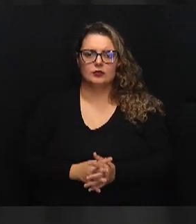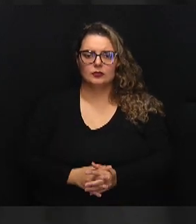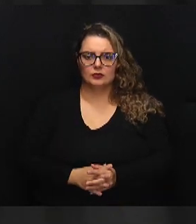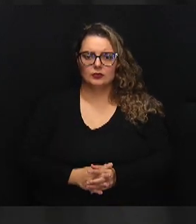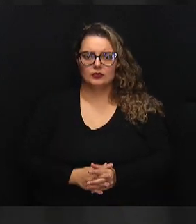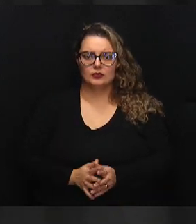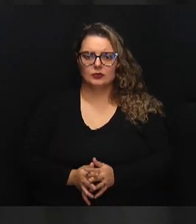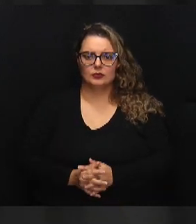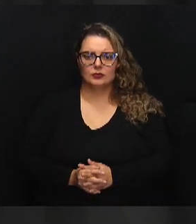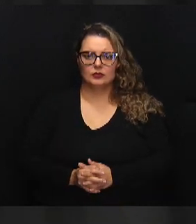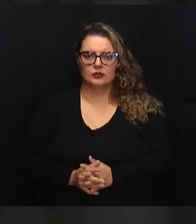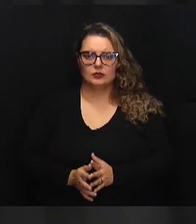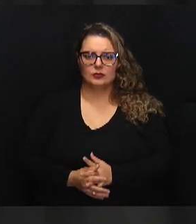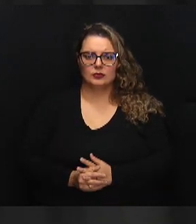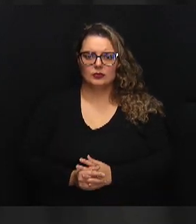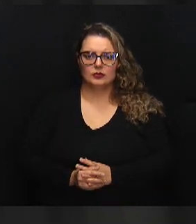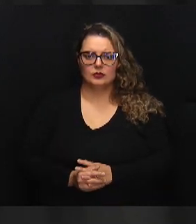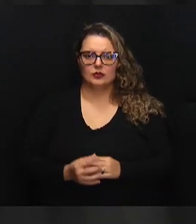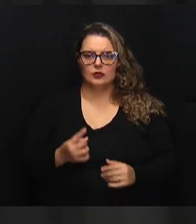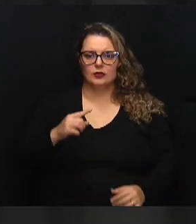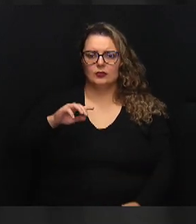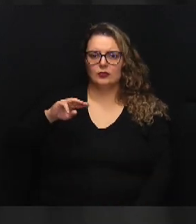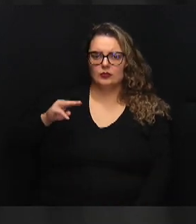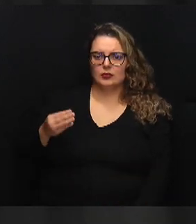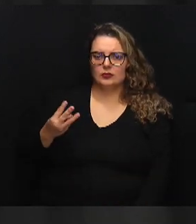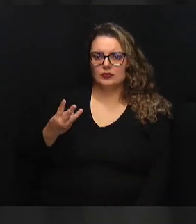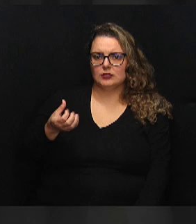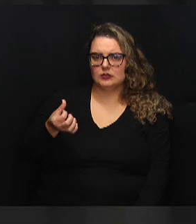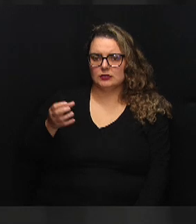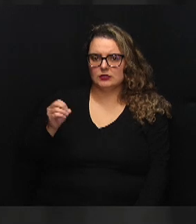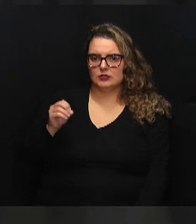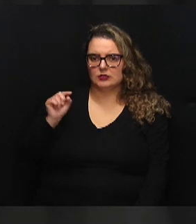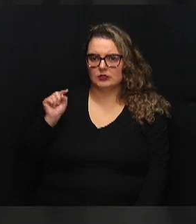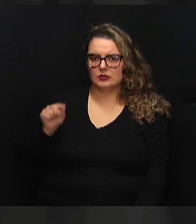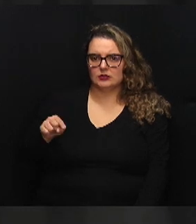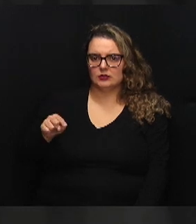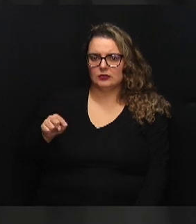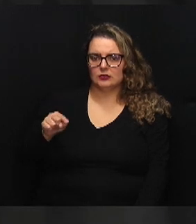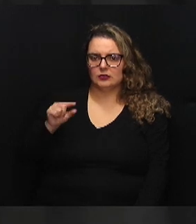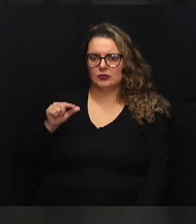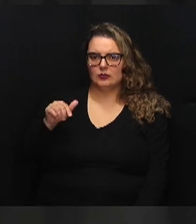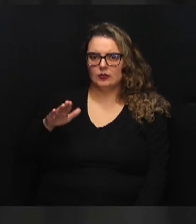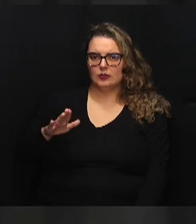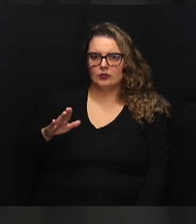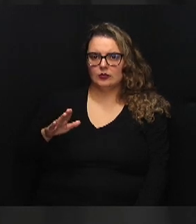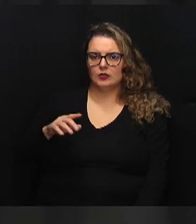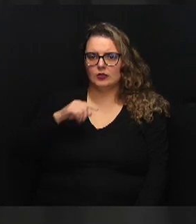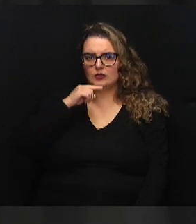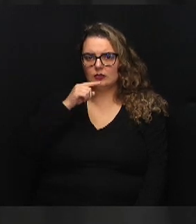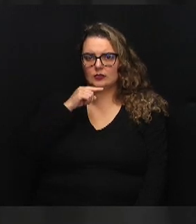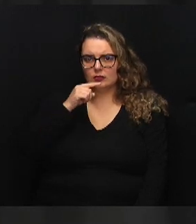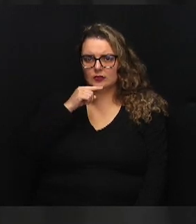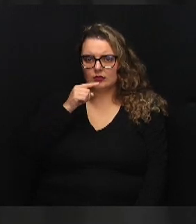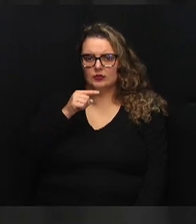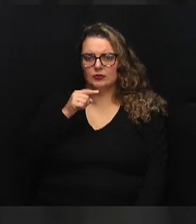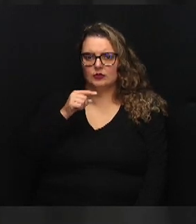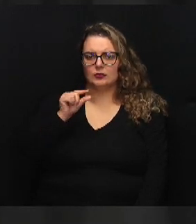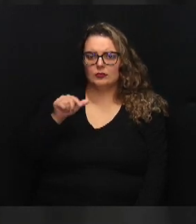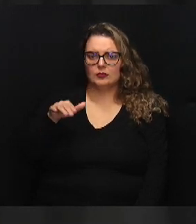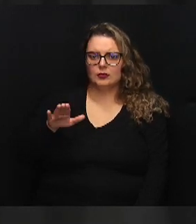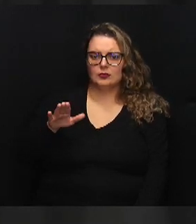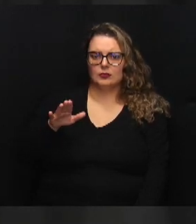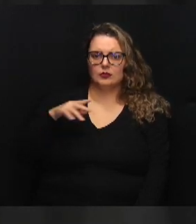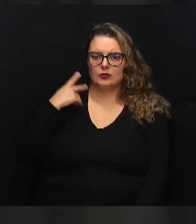emenda, se eu não me engano, 1.360.000, mais um pouco do vereador Eduardo Magoga e mais um